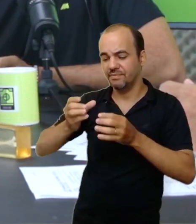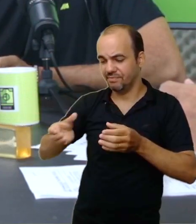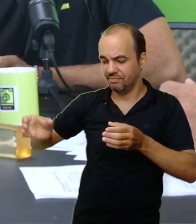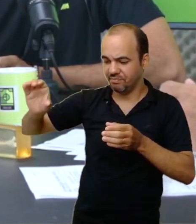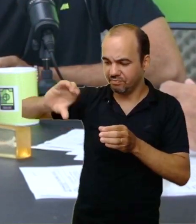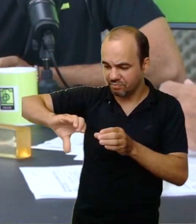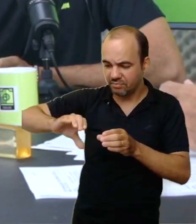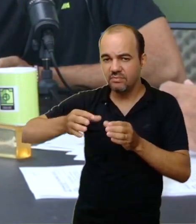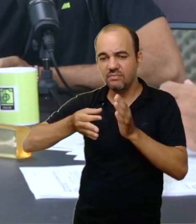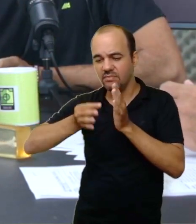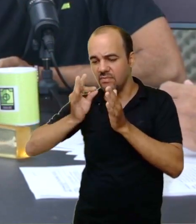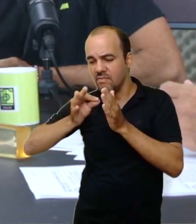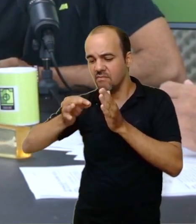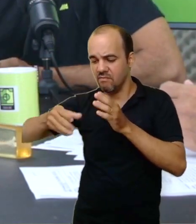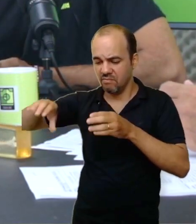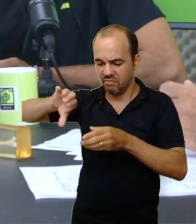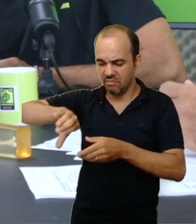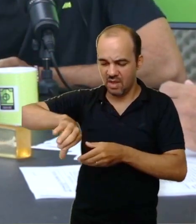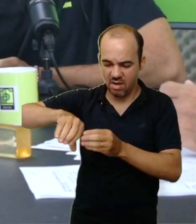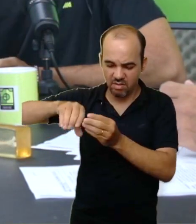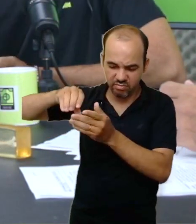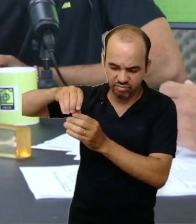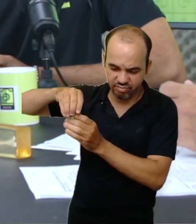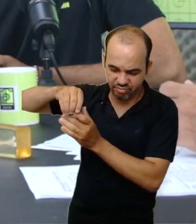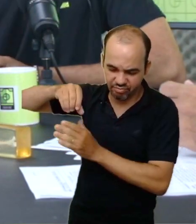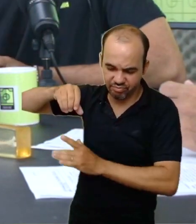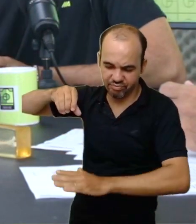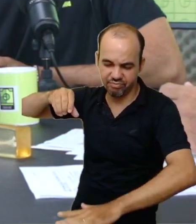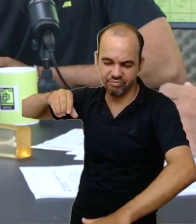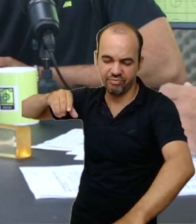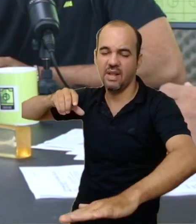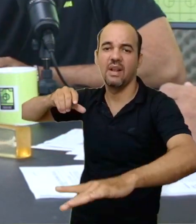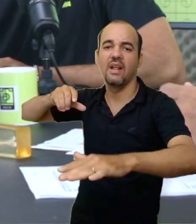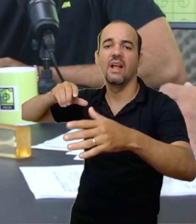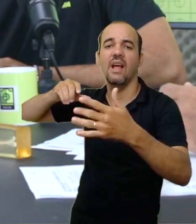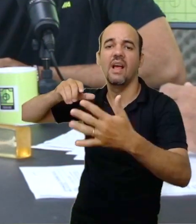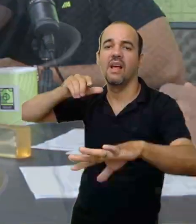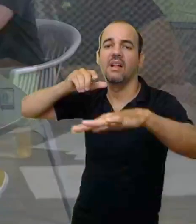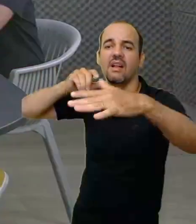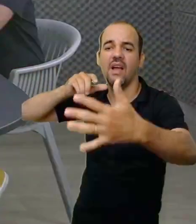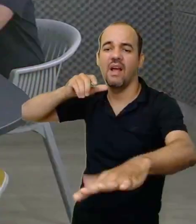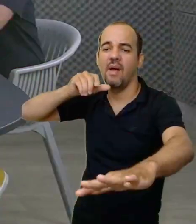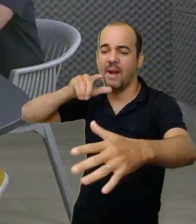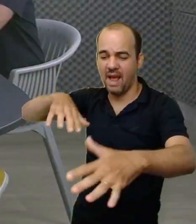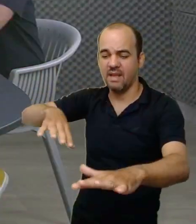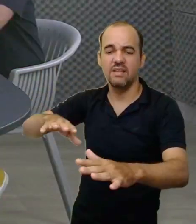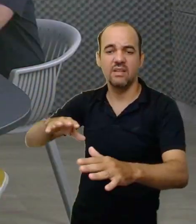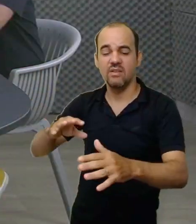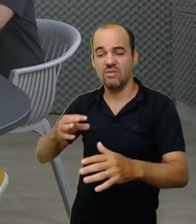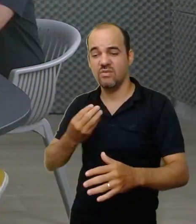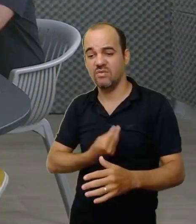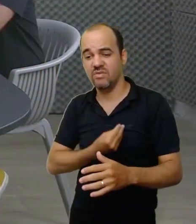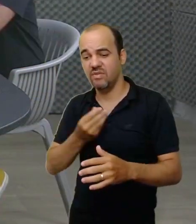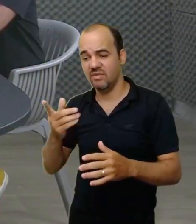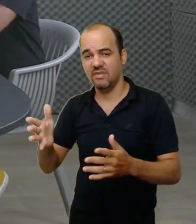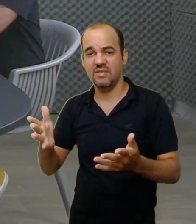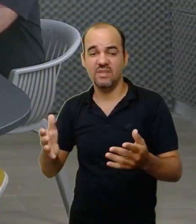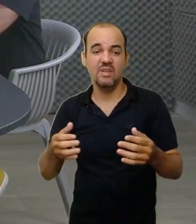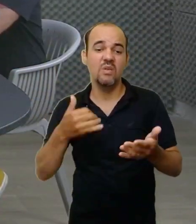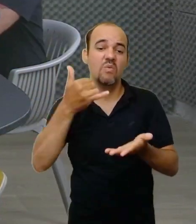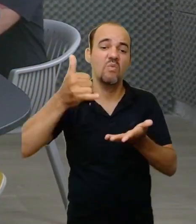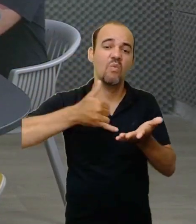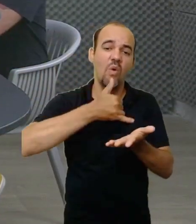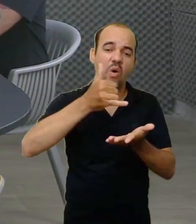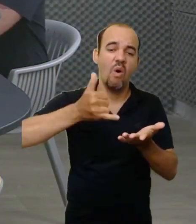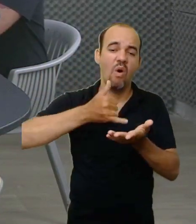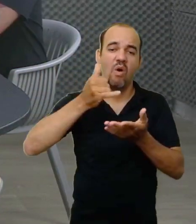jogado no esgoto, aquela cafeína vai pro esgoto e chega no mar. Gente, e o óleo? Porque O óleo,